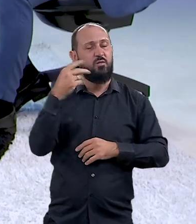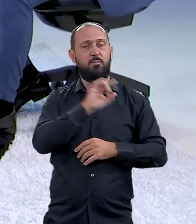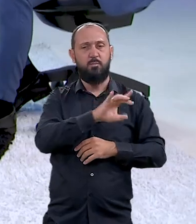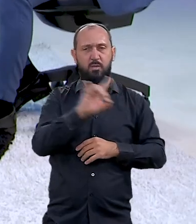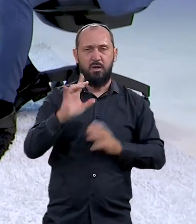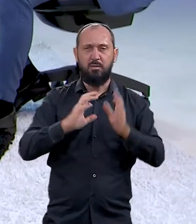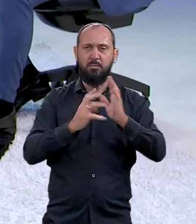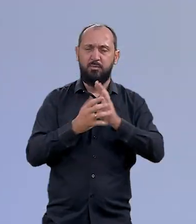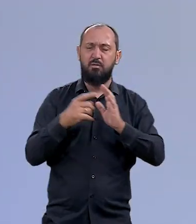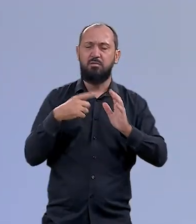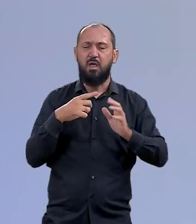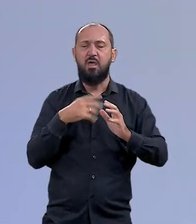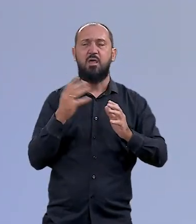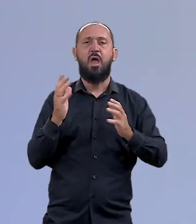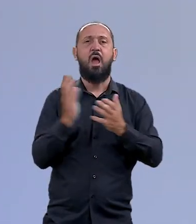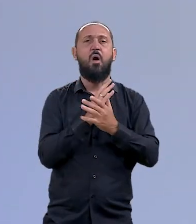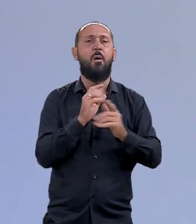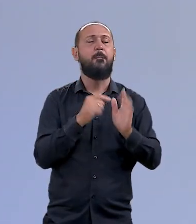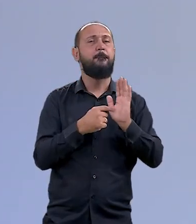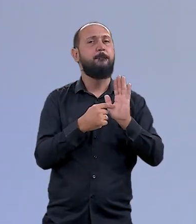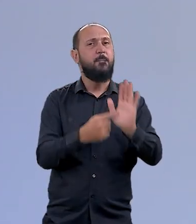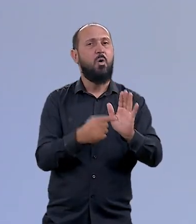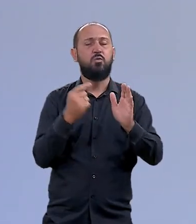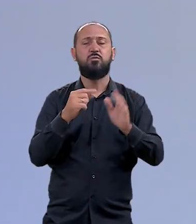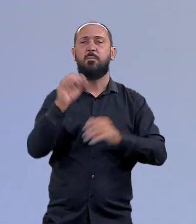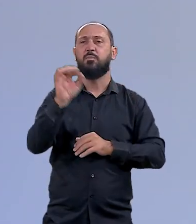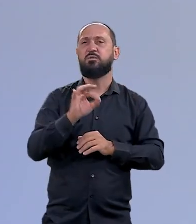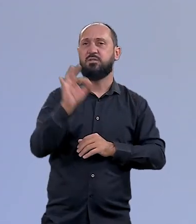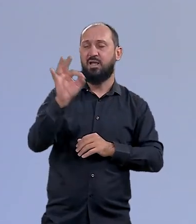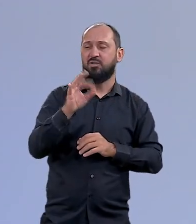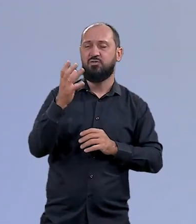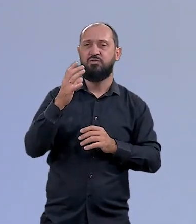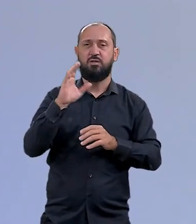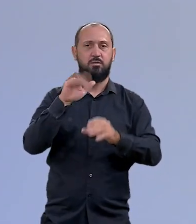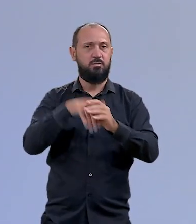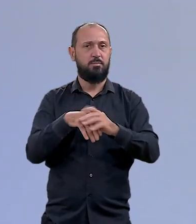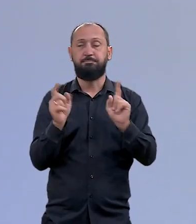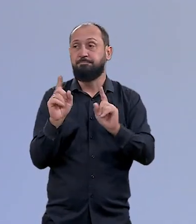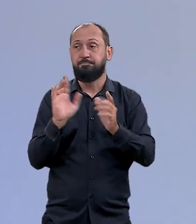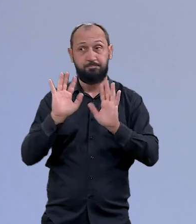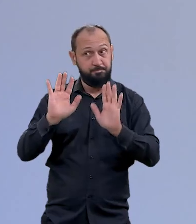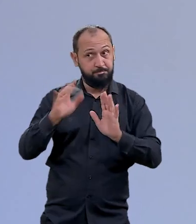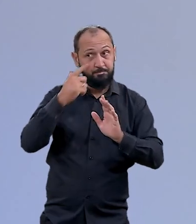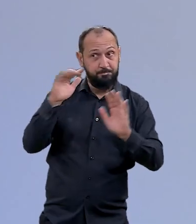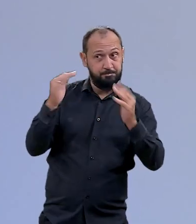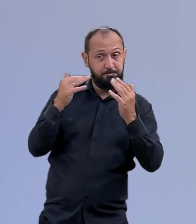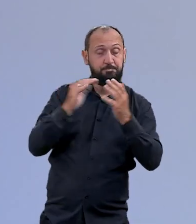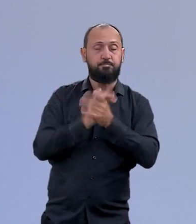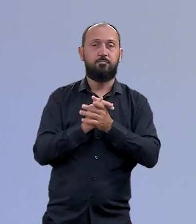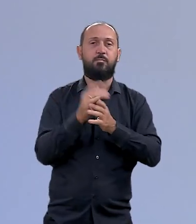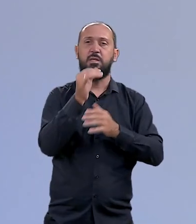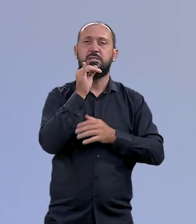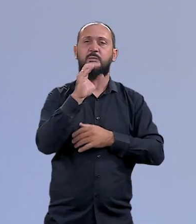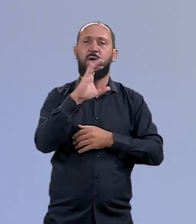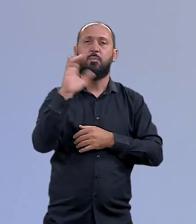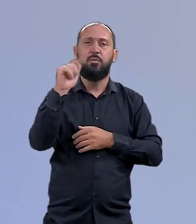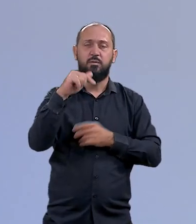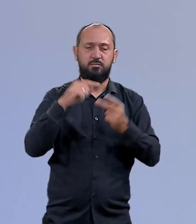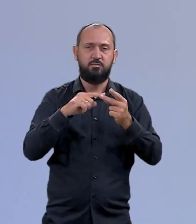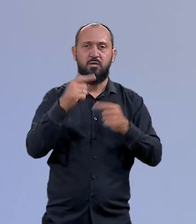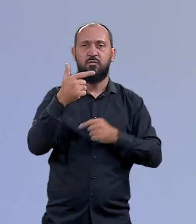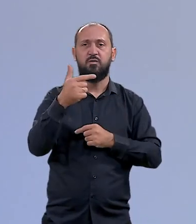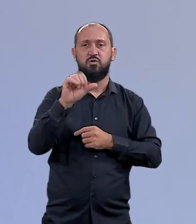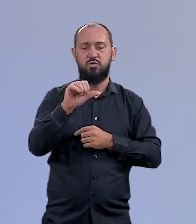ideal, a mesma ideologia, né? Que tenham afinidades e possam se juntar para que tenha, principalmente, o respeito e